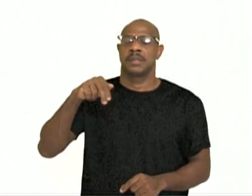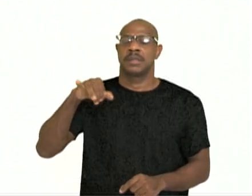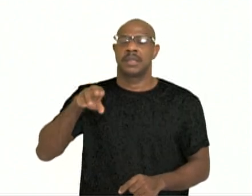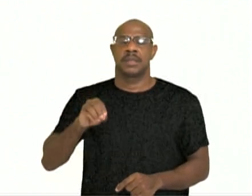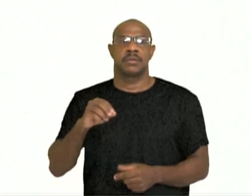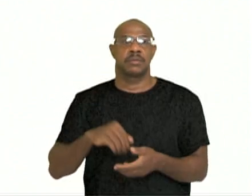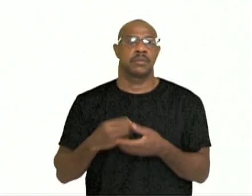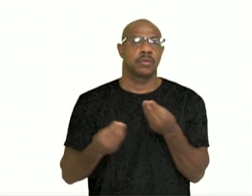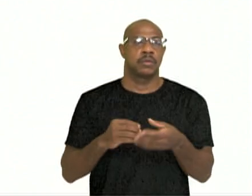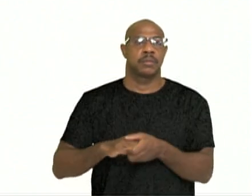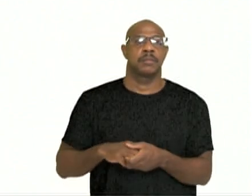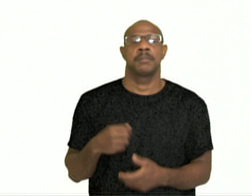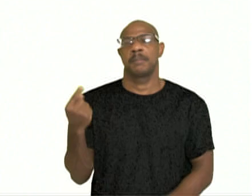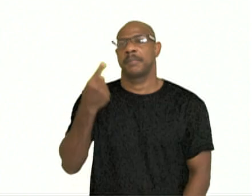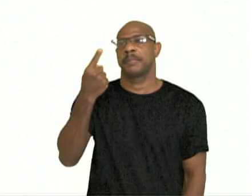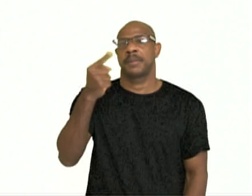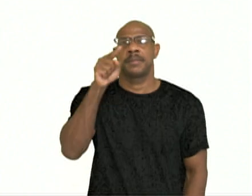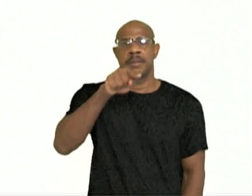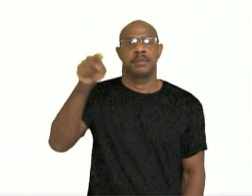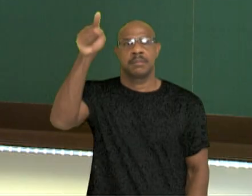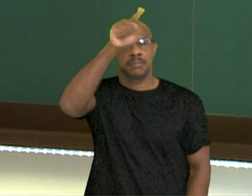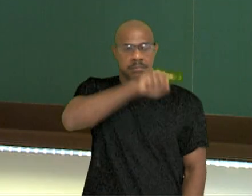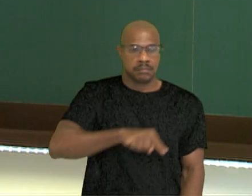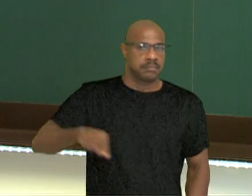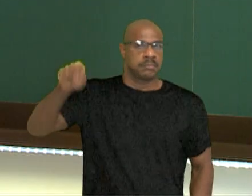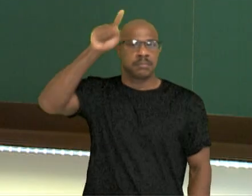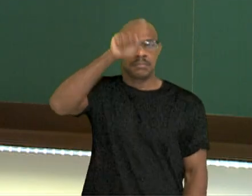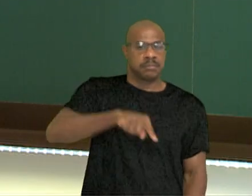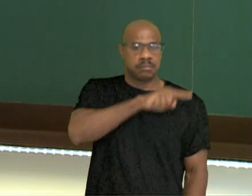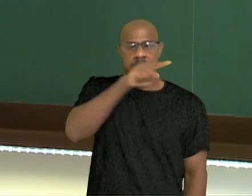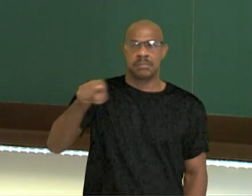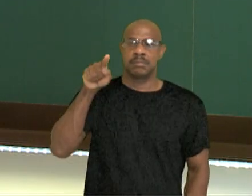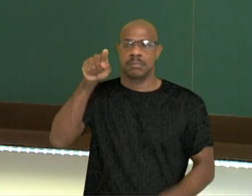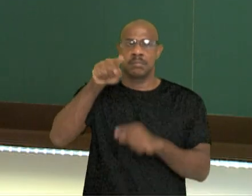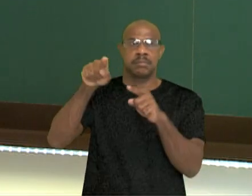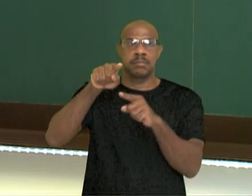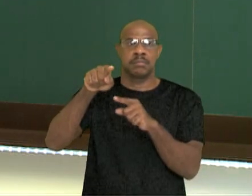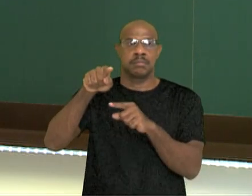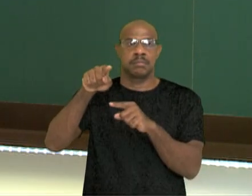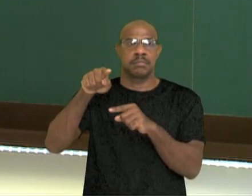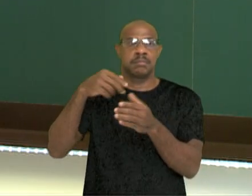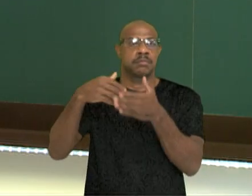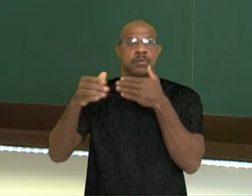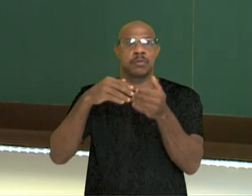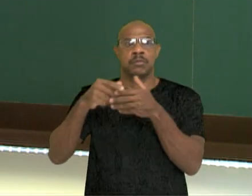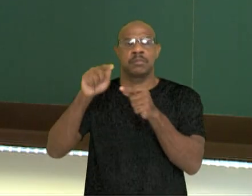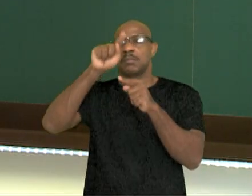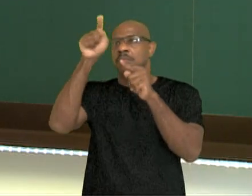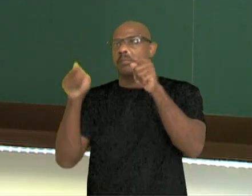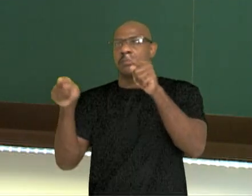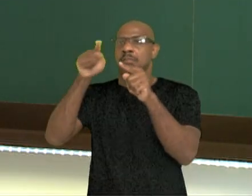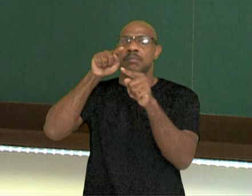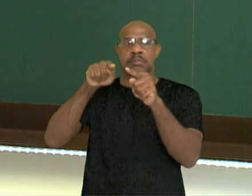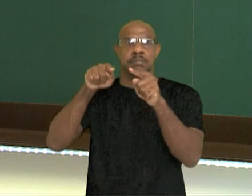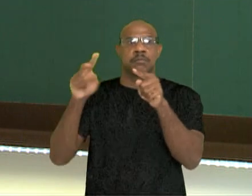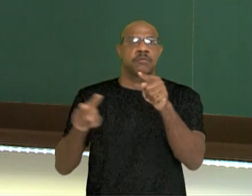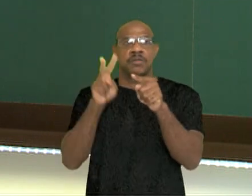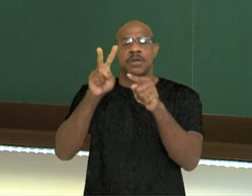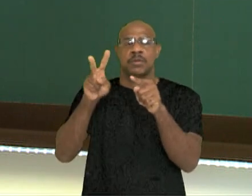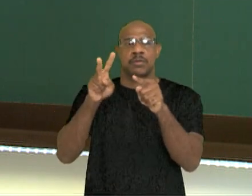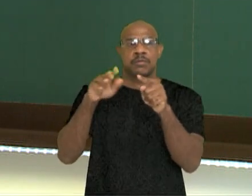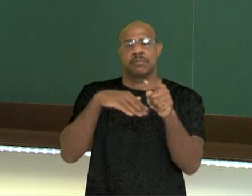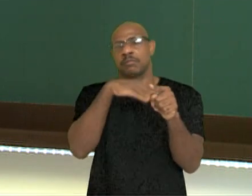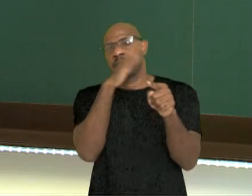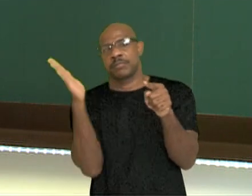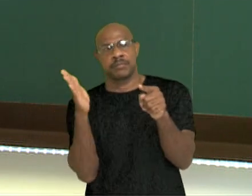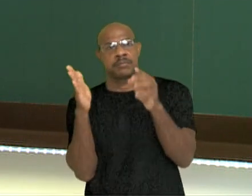olhar no primeiro quadrante, se eu projetar qualquer arco que esteja no primeiro quadrante no eixo x, eu terei um valor ao lado direito de zero, ou